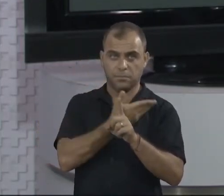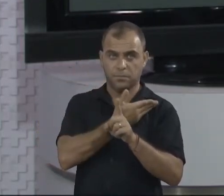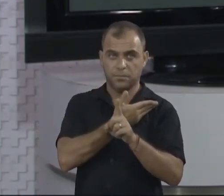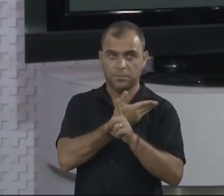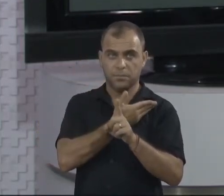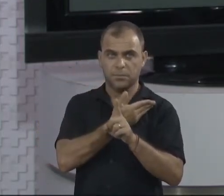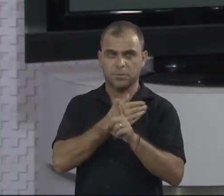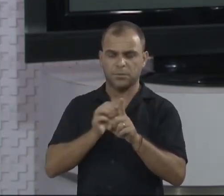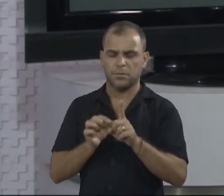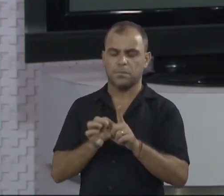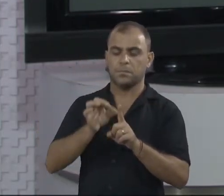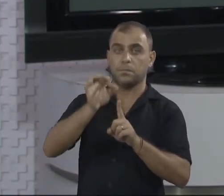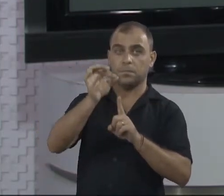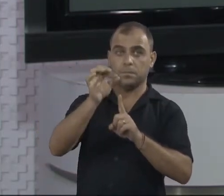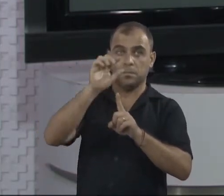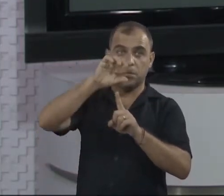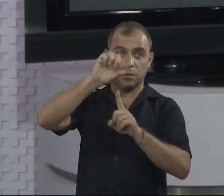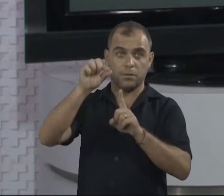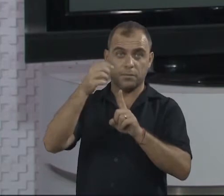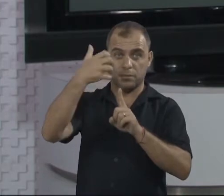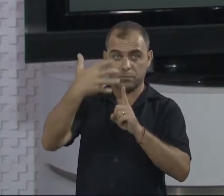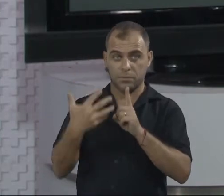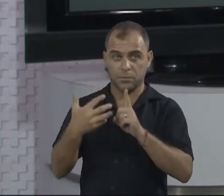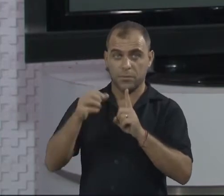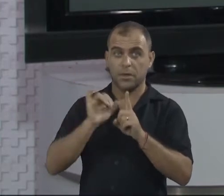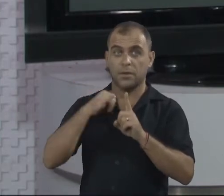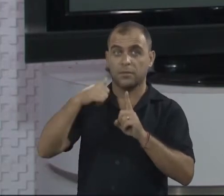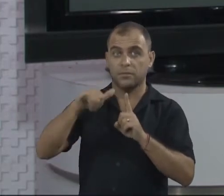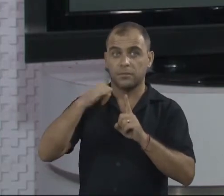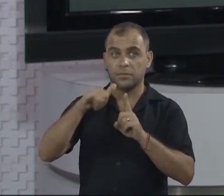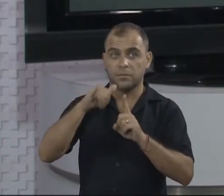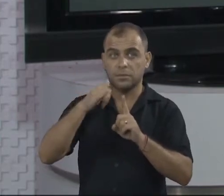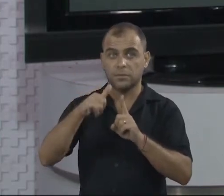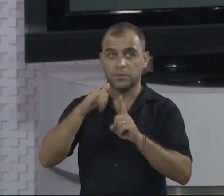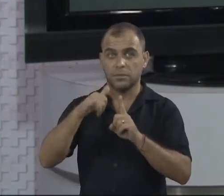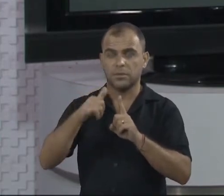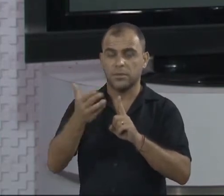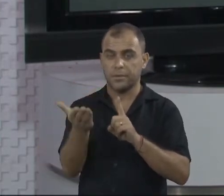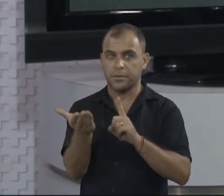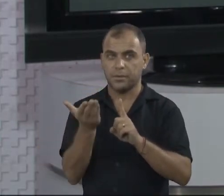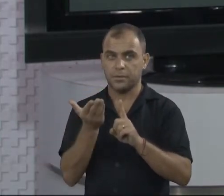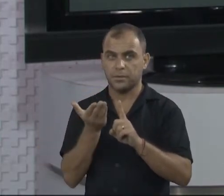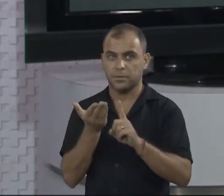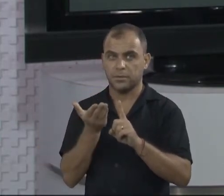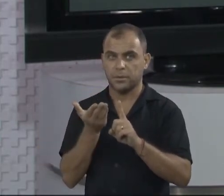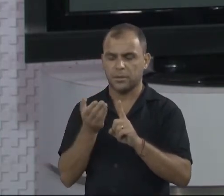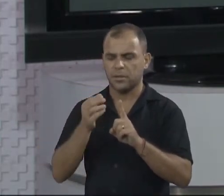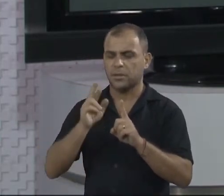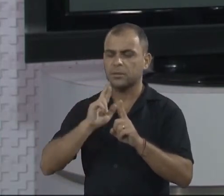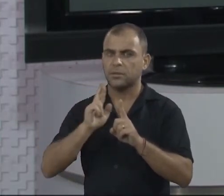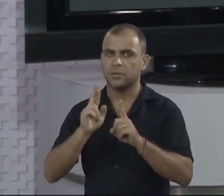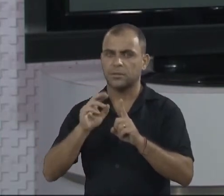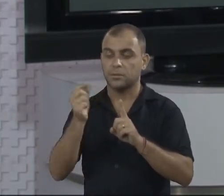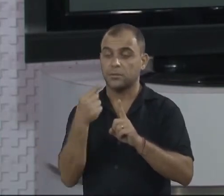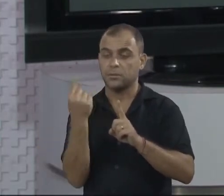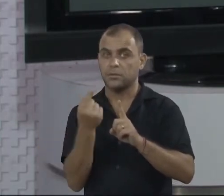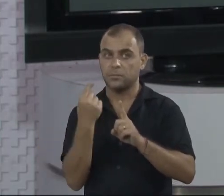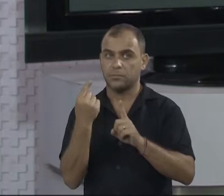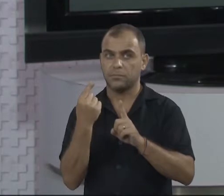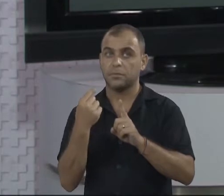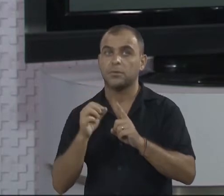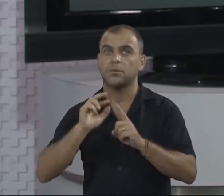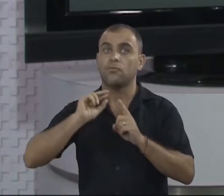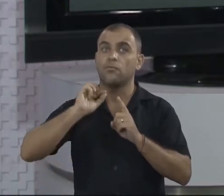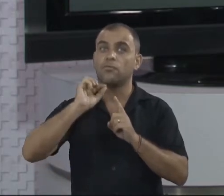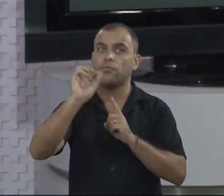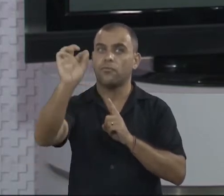para levar para o sistema nervoso central. Então, ela transmite as informações, ela recebe, resolve ali e já faz uma resposta,